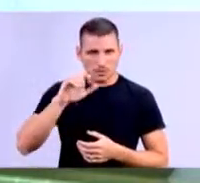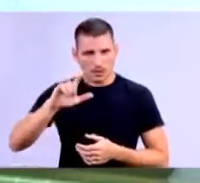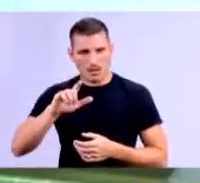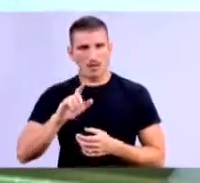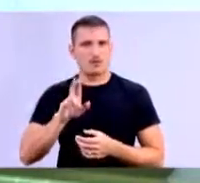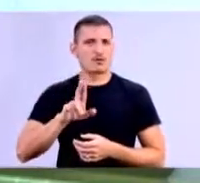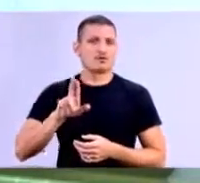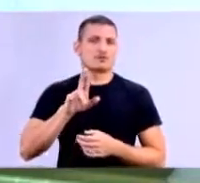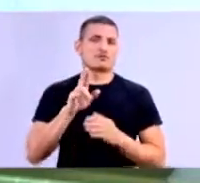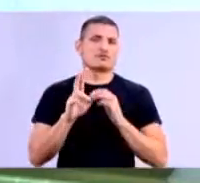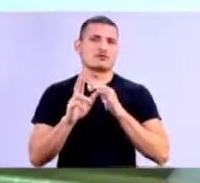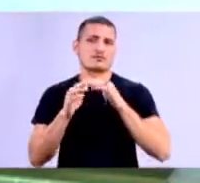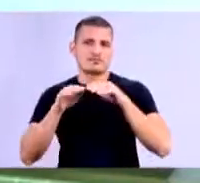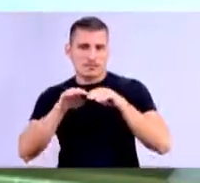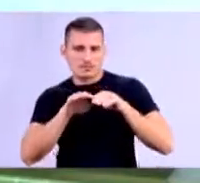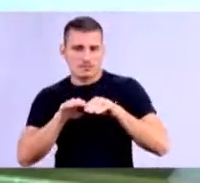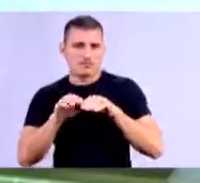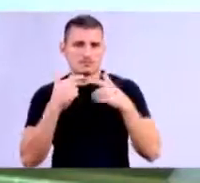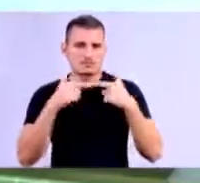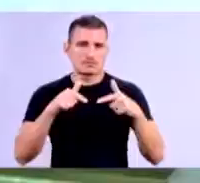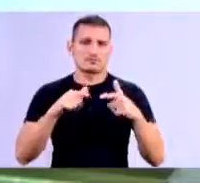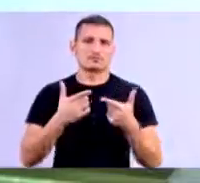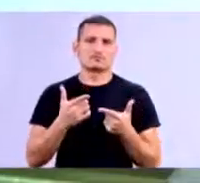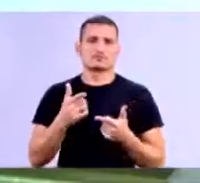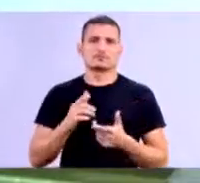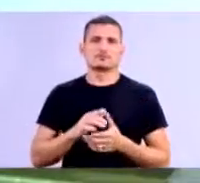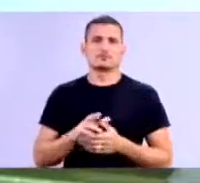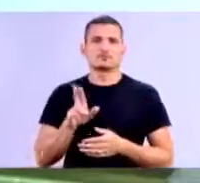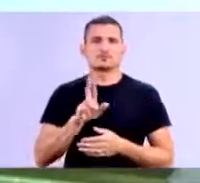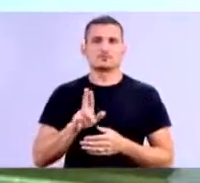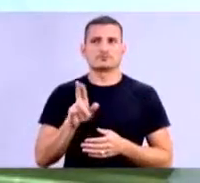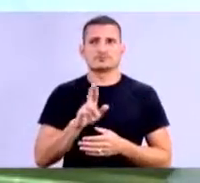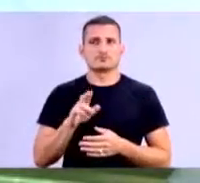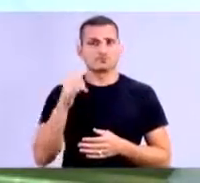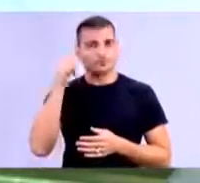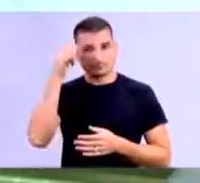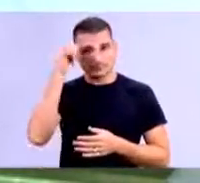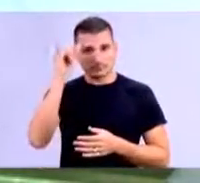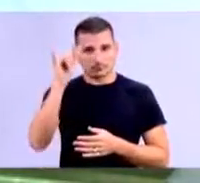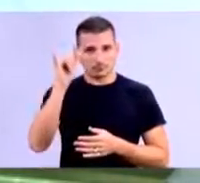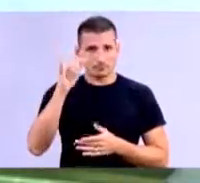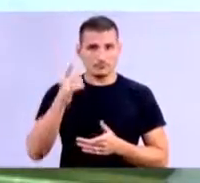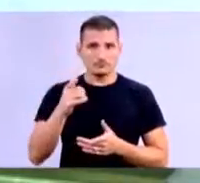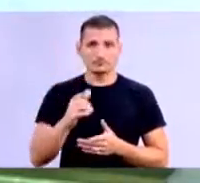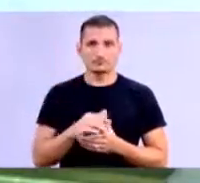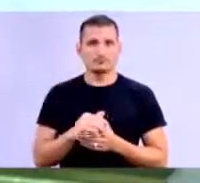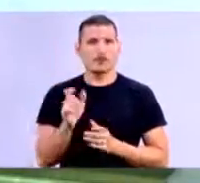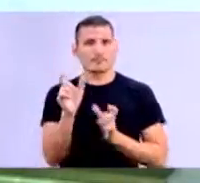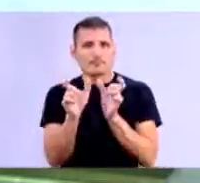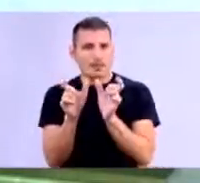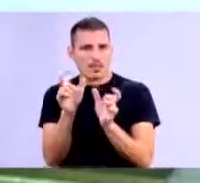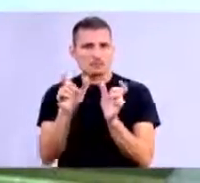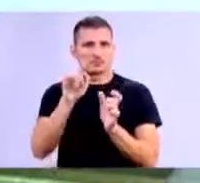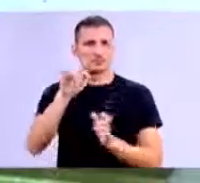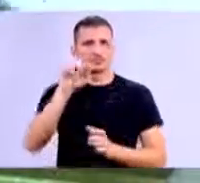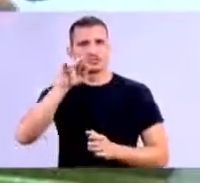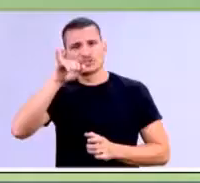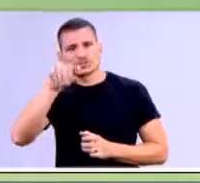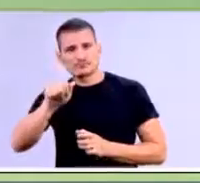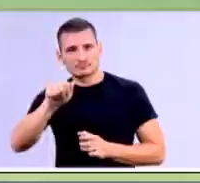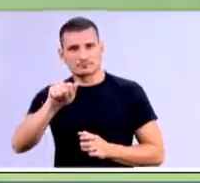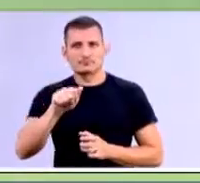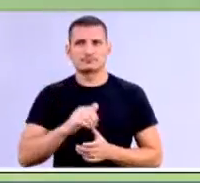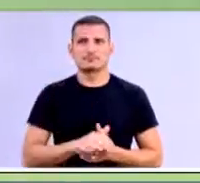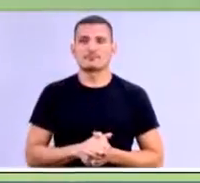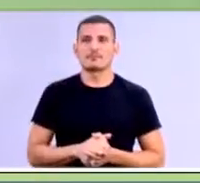a linguagem padrão e utilizar... evitar essas gírias, essas expressões. Vamos ver como ele deveria